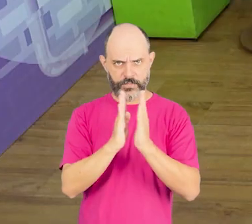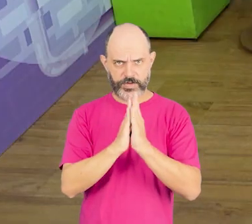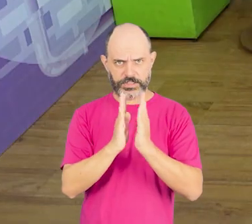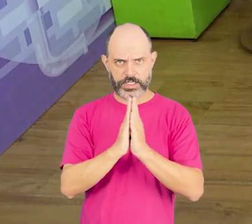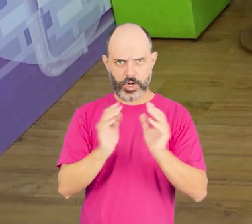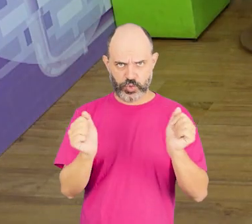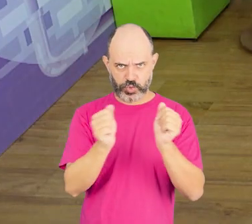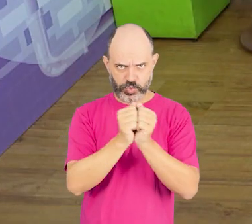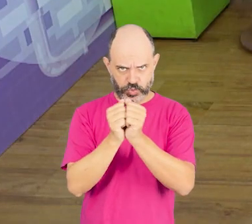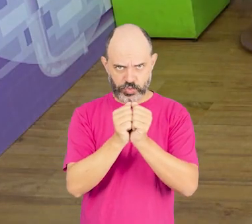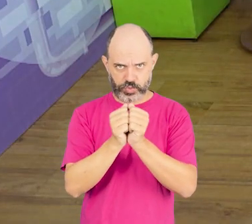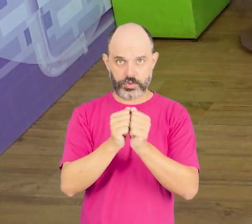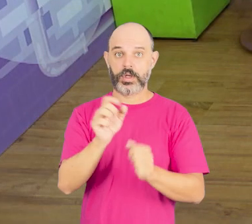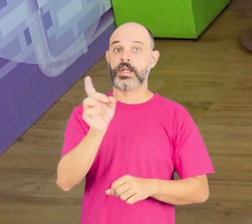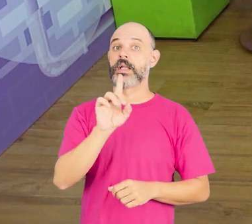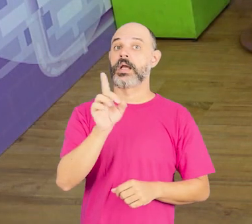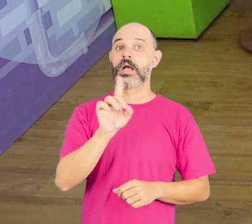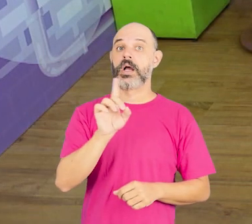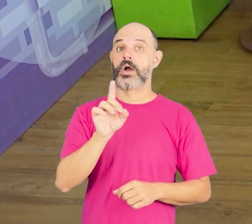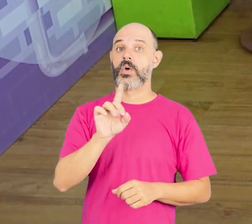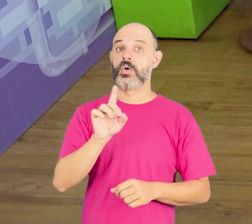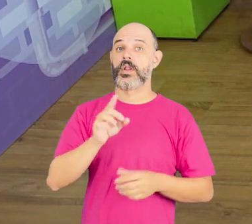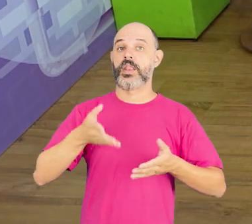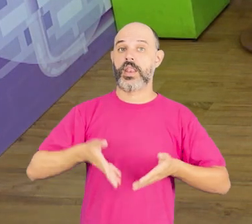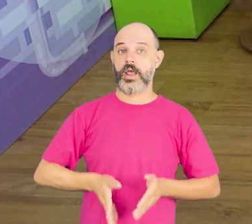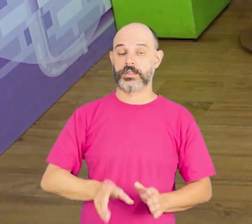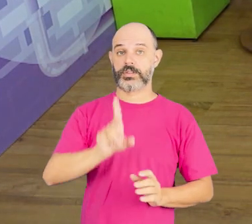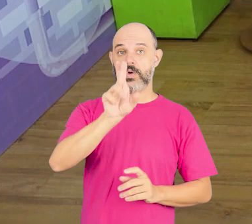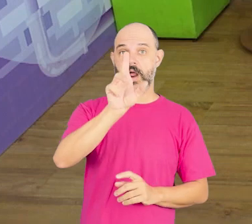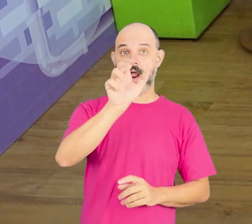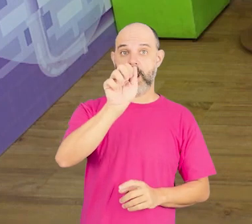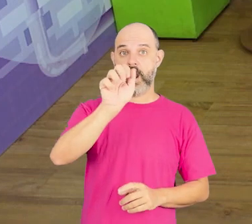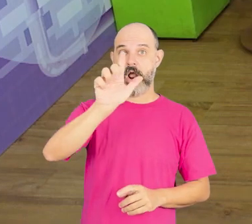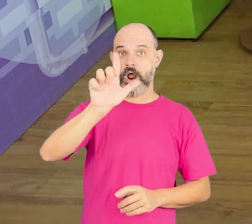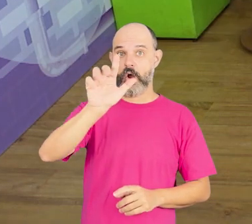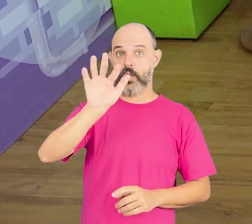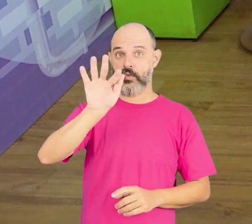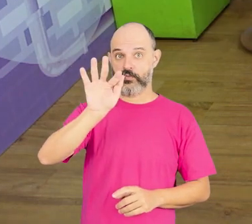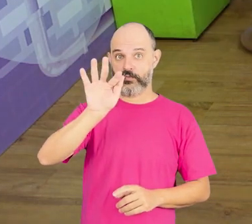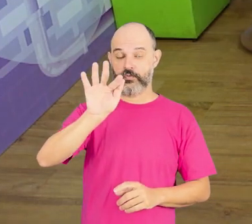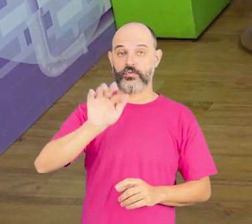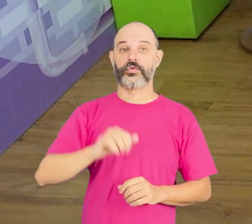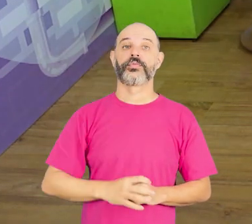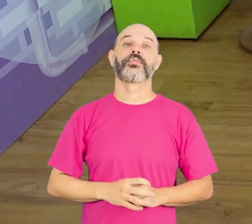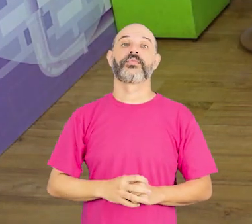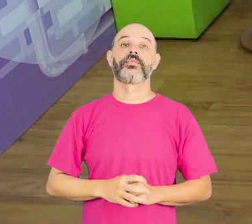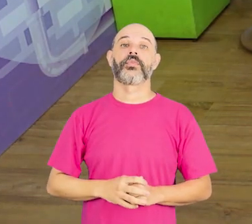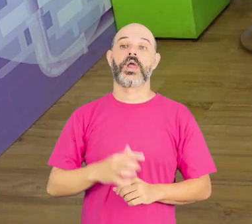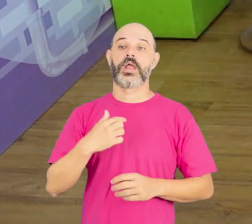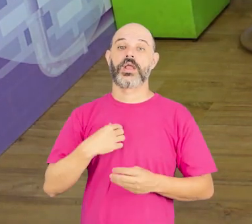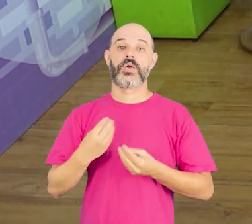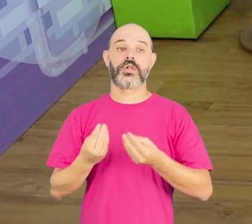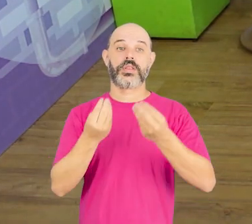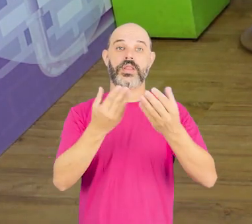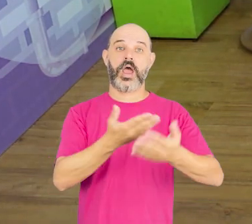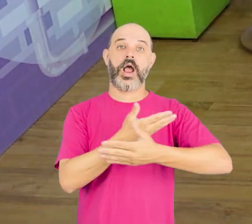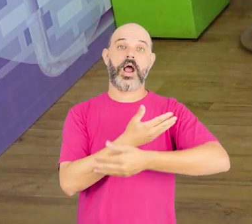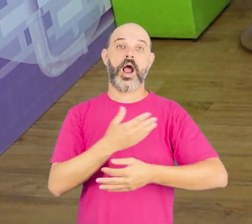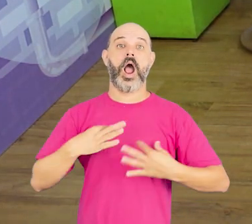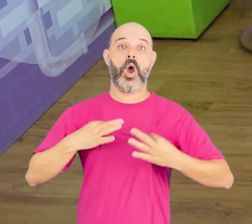juntos? Na verdade, nasceu o Ralph Jr. E eu estou levando